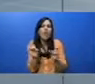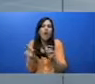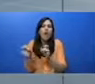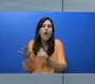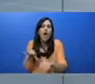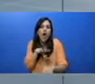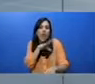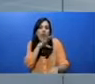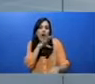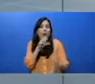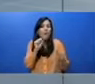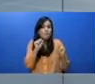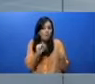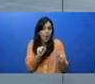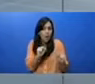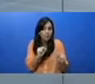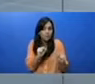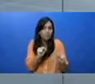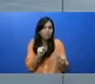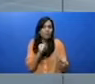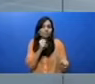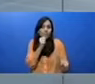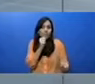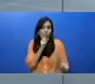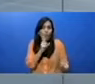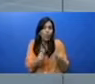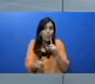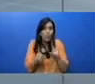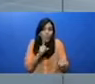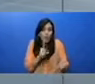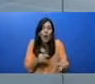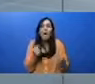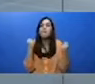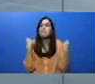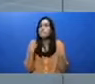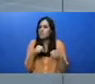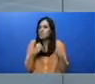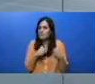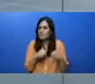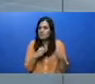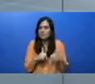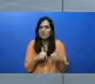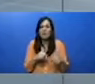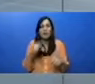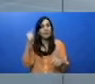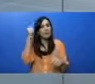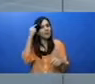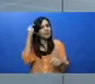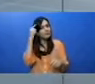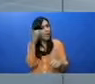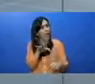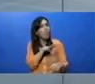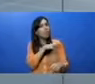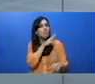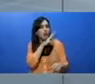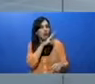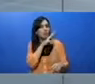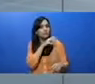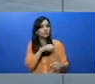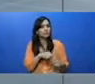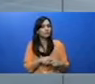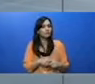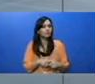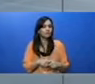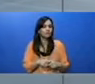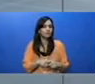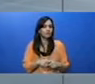posso denunciar? Nós devemos denunciar, tá? Pensar no animalzinho que está sofrendo maus tratos.